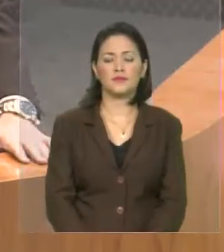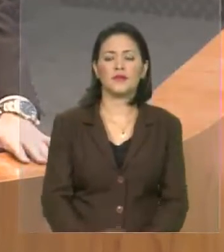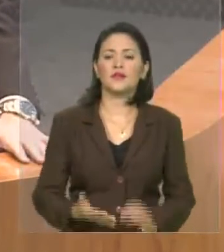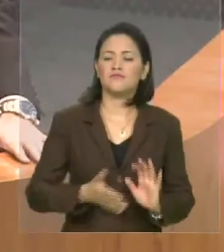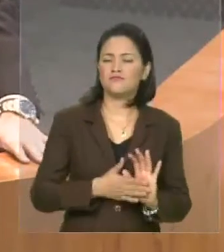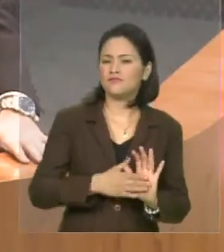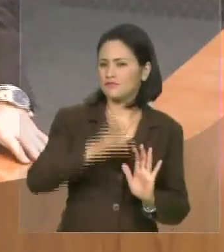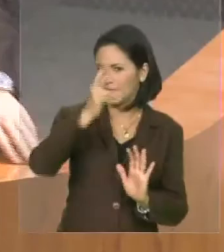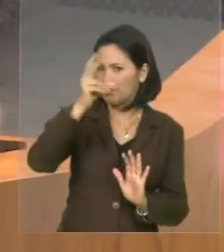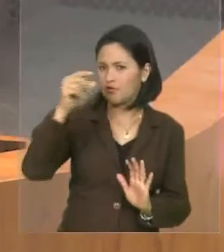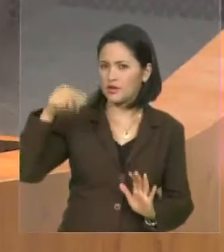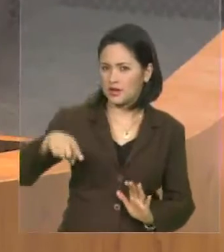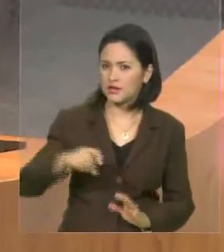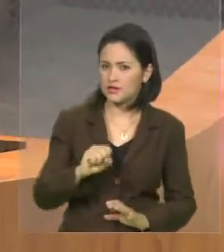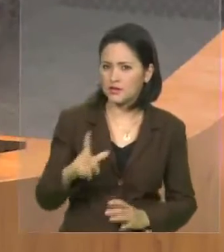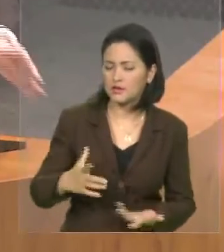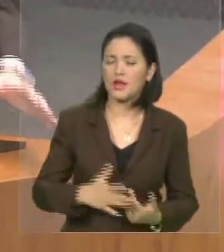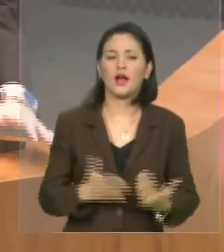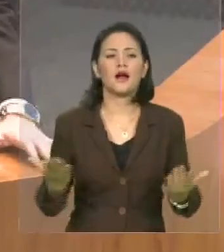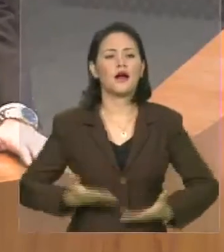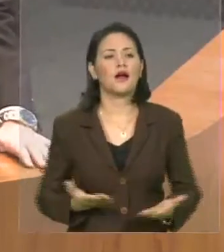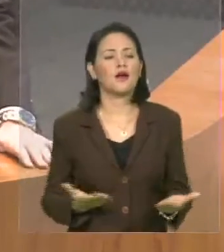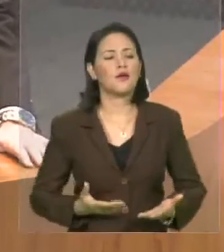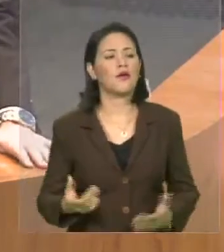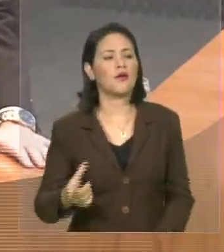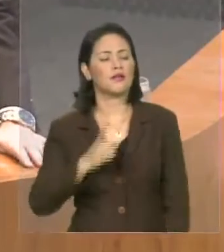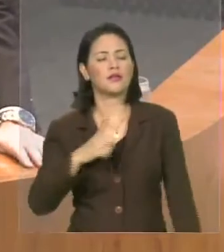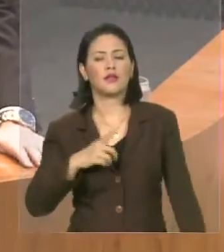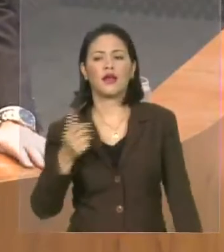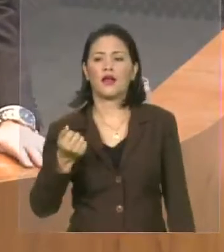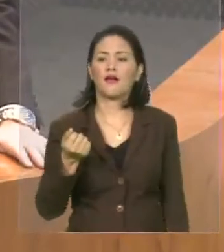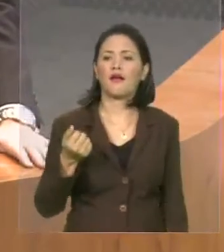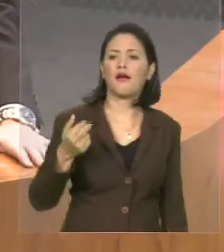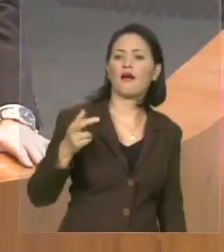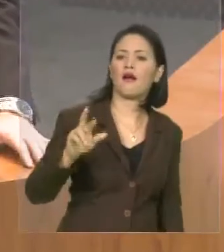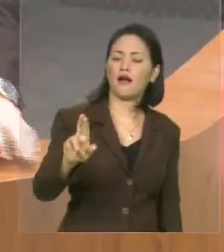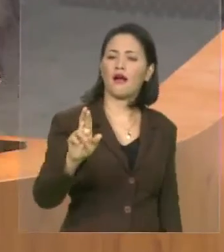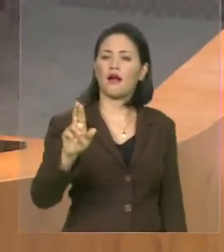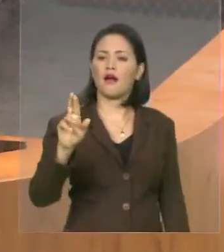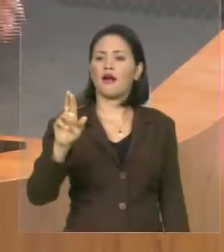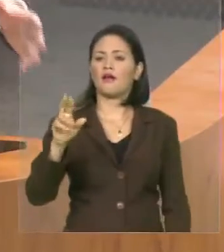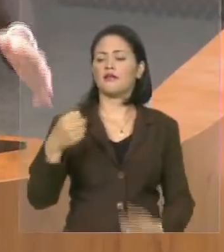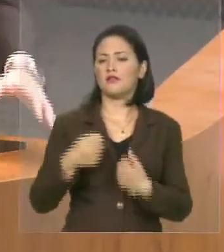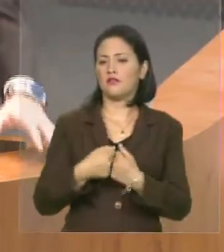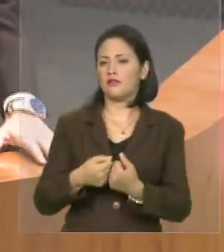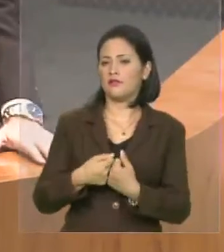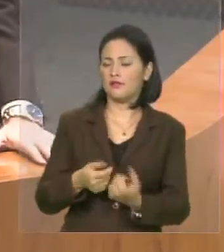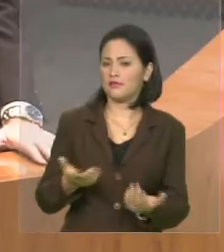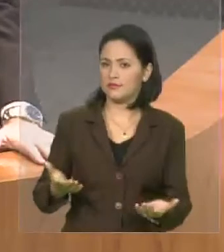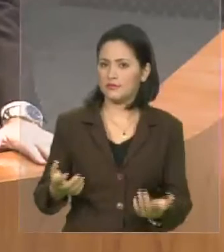que os ônibus agora têm ar-condicionados, porque eu andei por aí, ando por aí